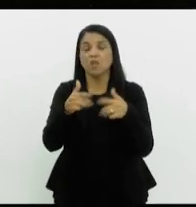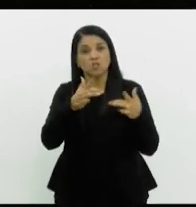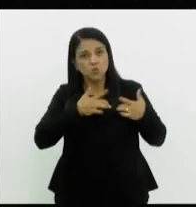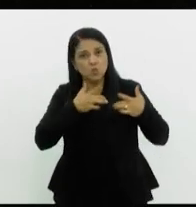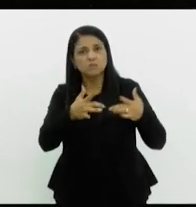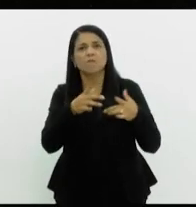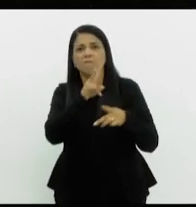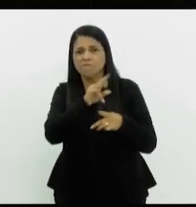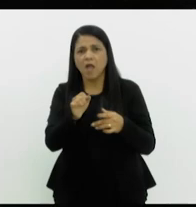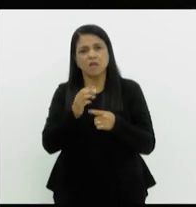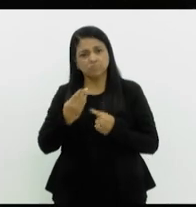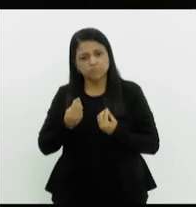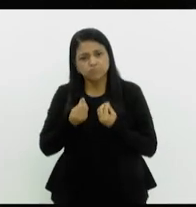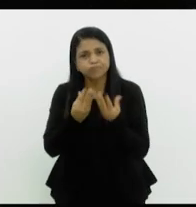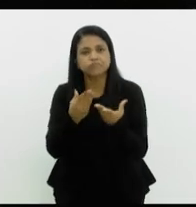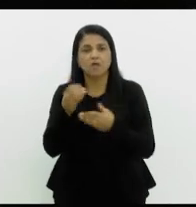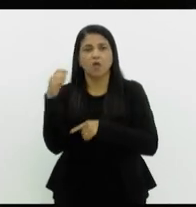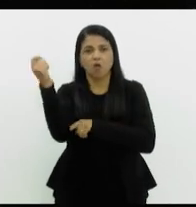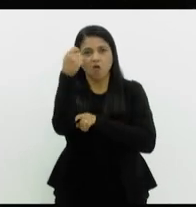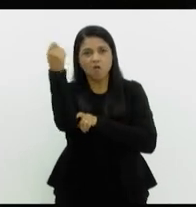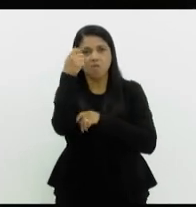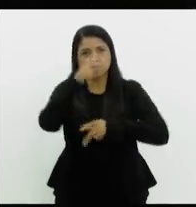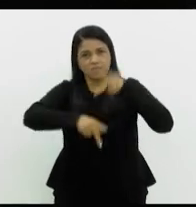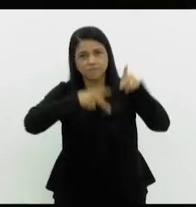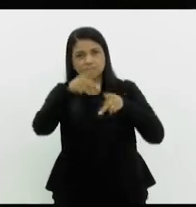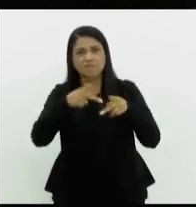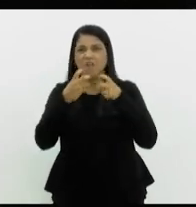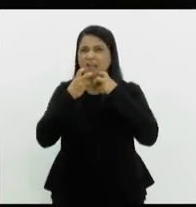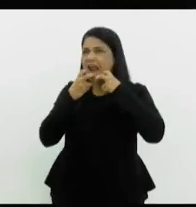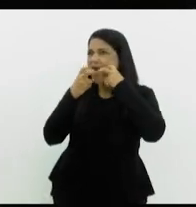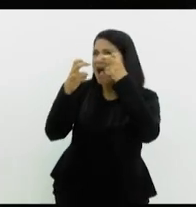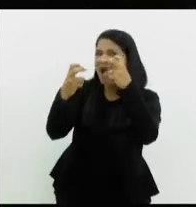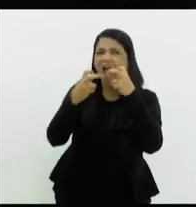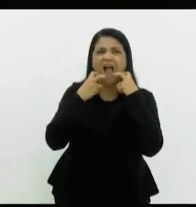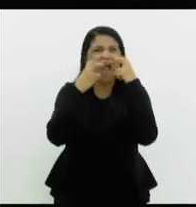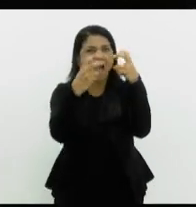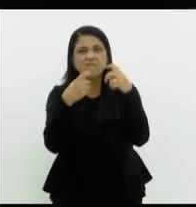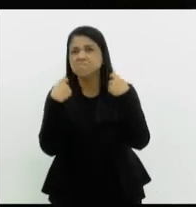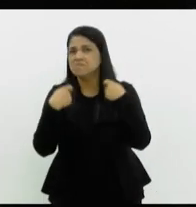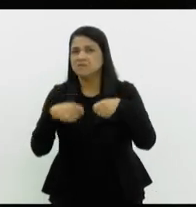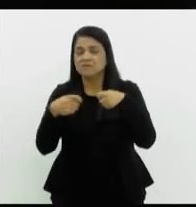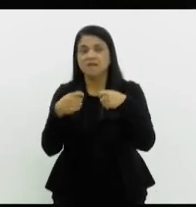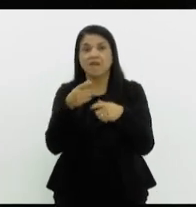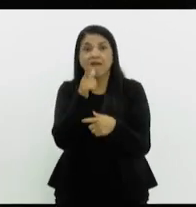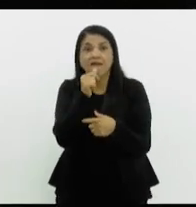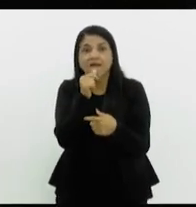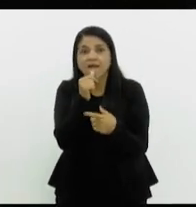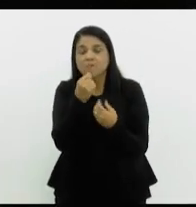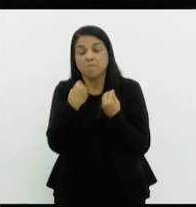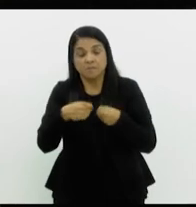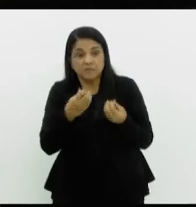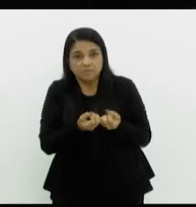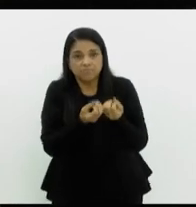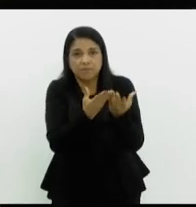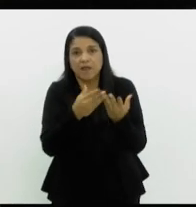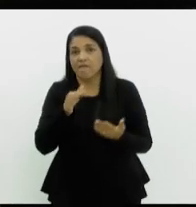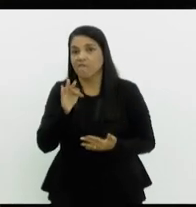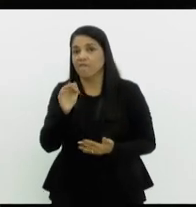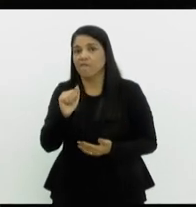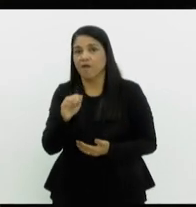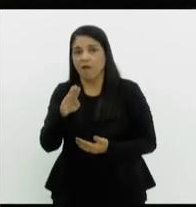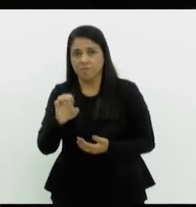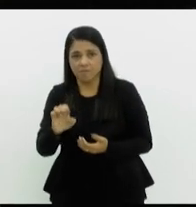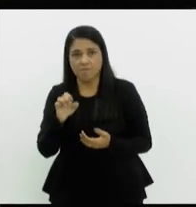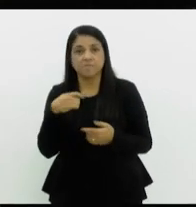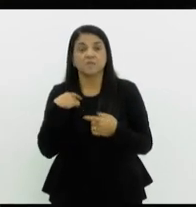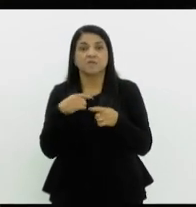chegar. Vamos brigar, vamos gritar, vamos fazer o que for. Vamos mandar mais água agora pela FAB. Todo mundo fazendo